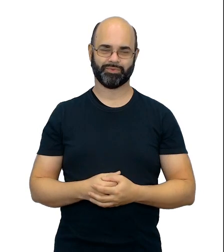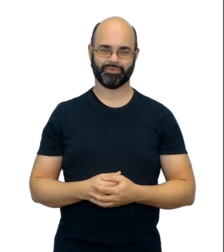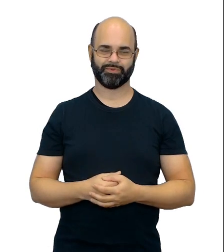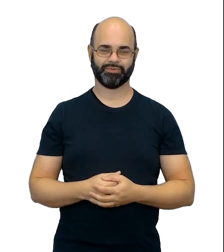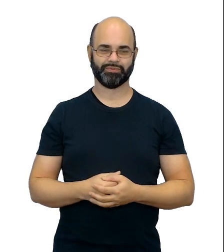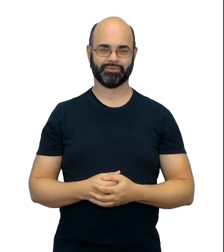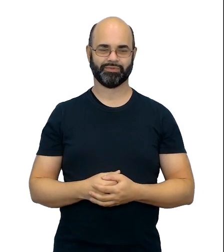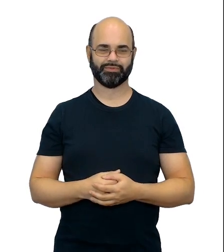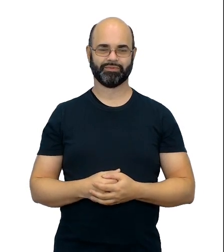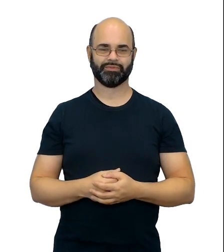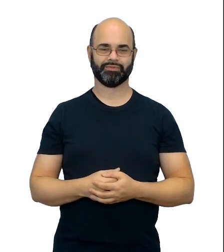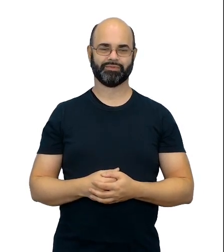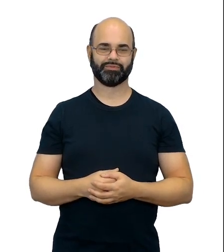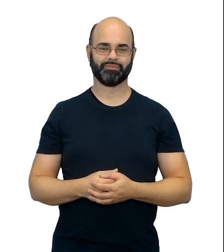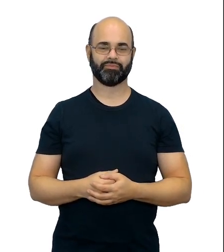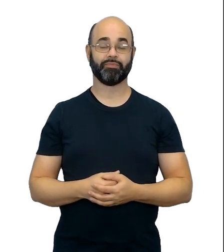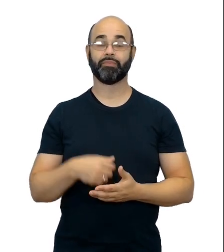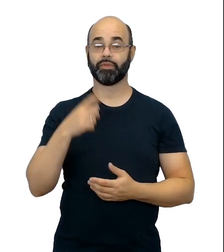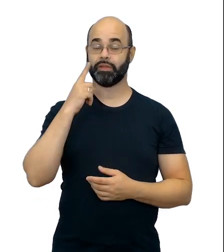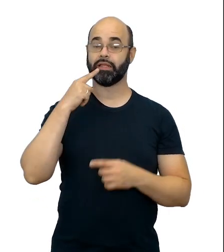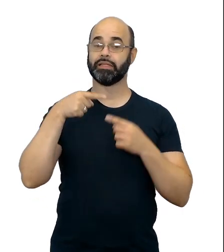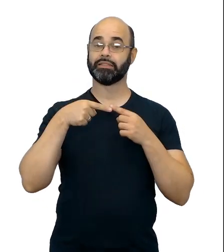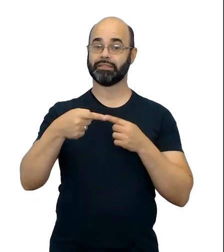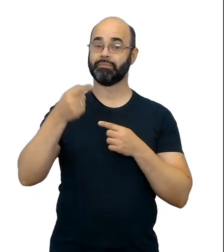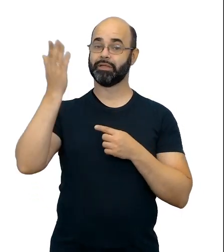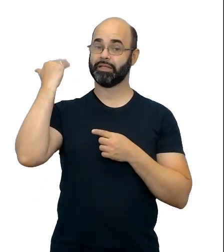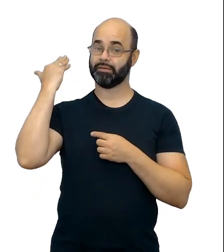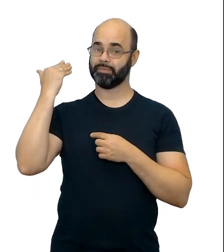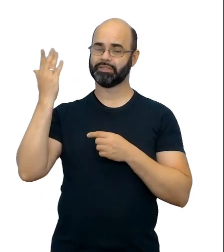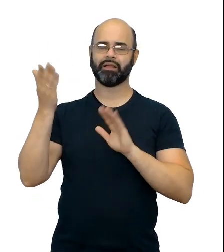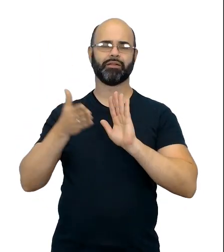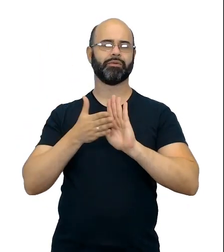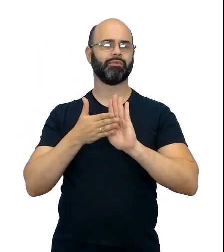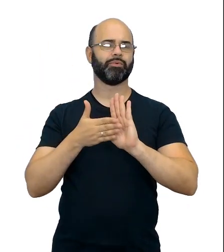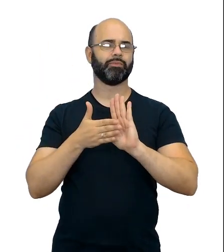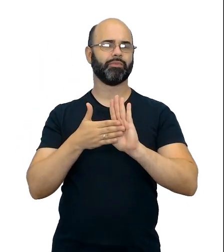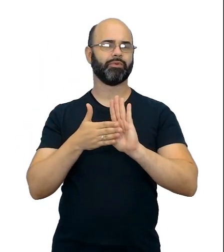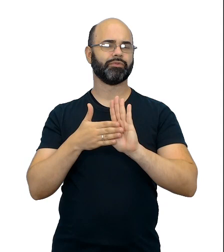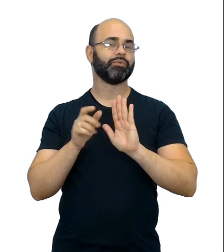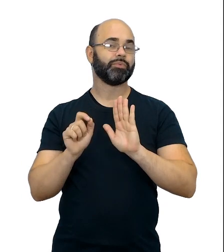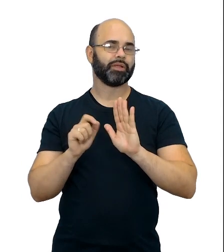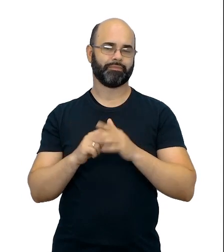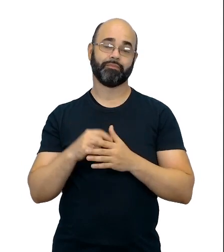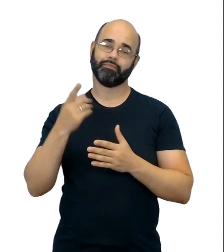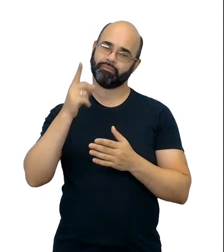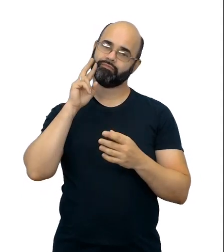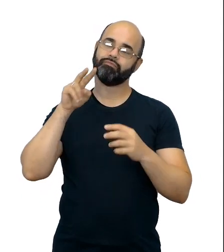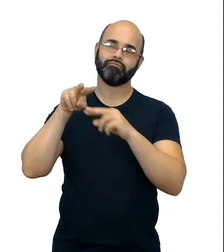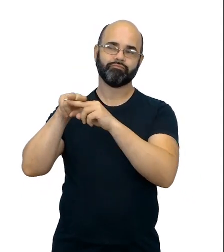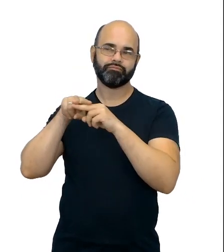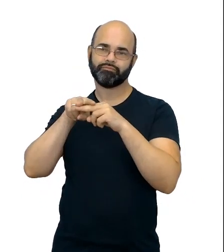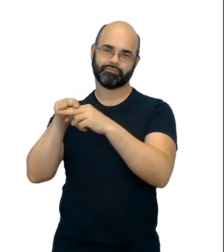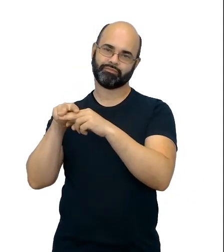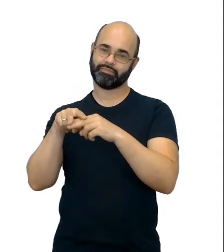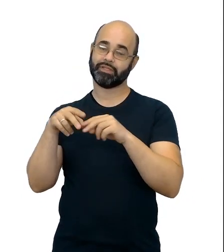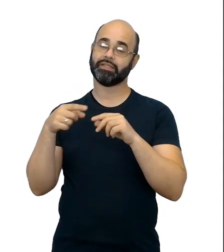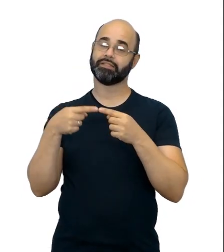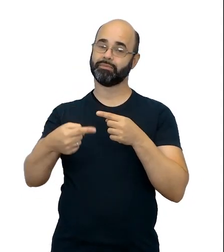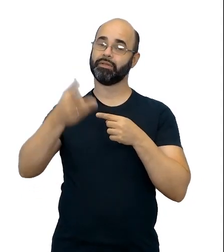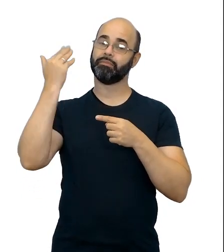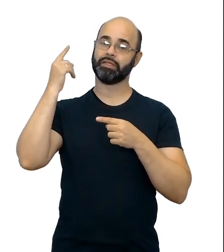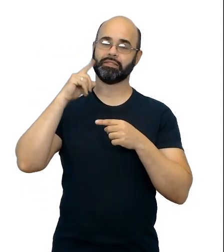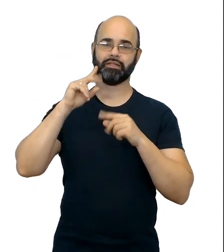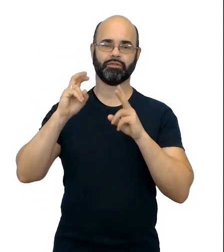revejam o que na semana passada foi proposto, né? Semana passada nós sugerimos que vocês olhassem para essa